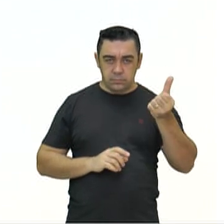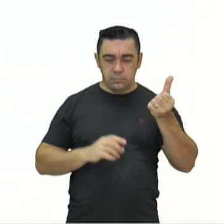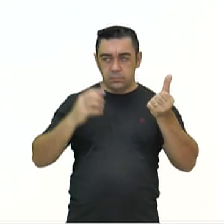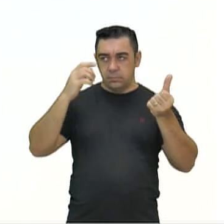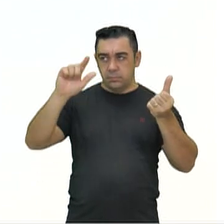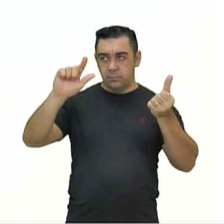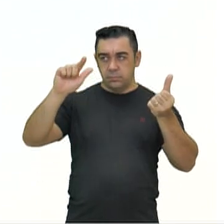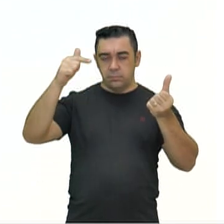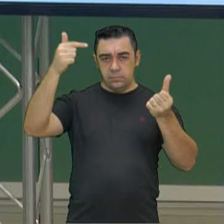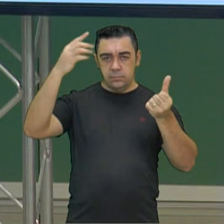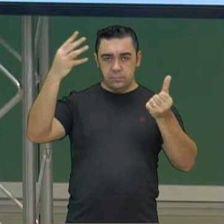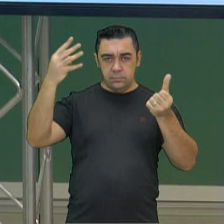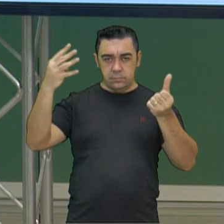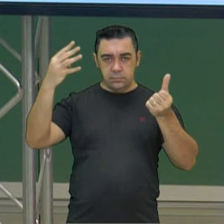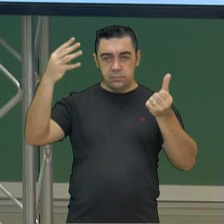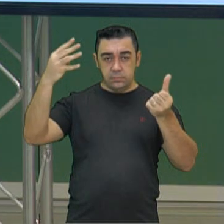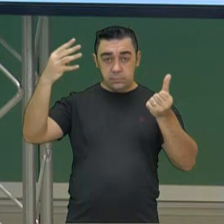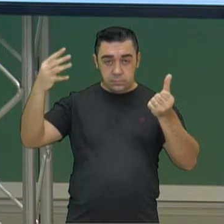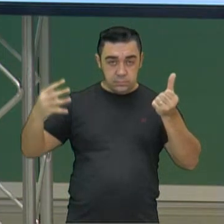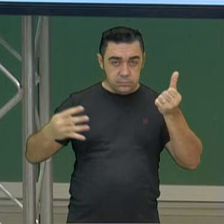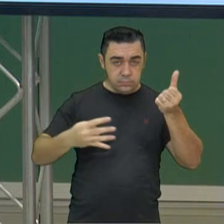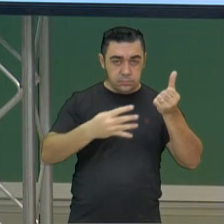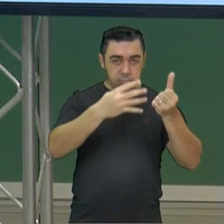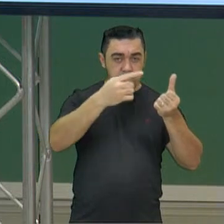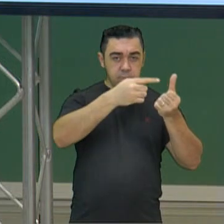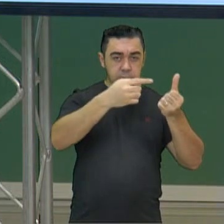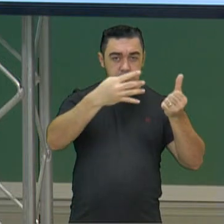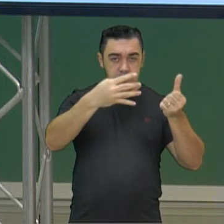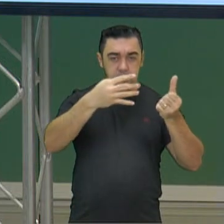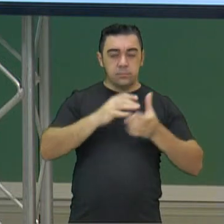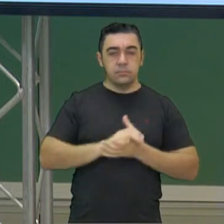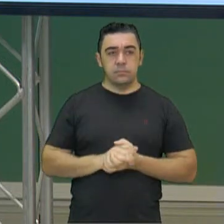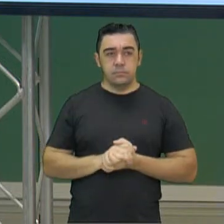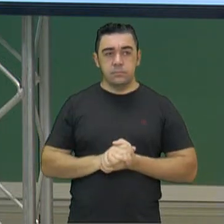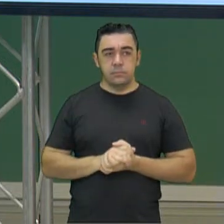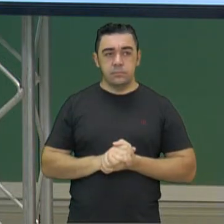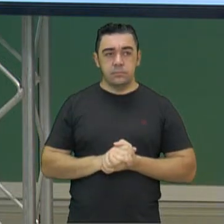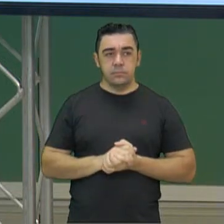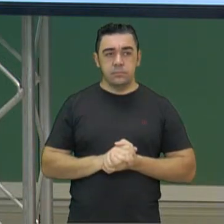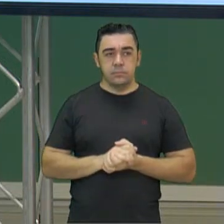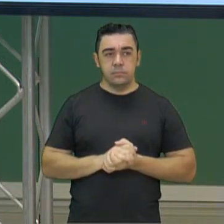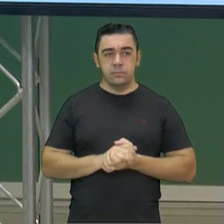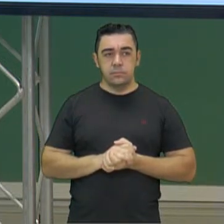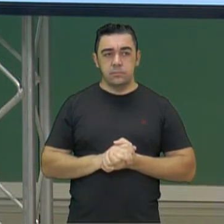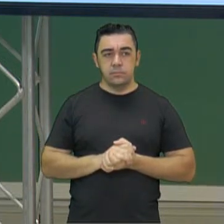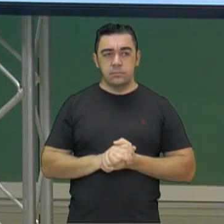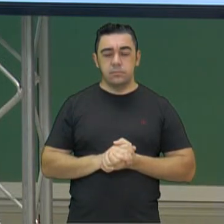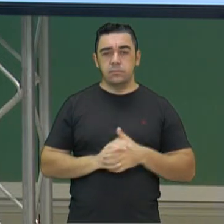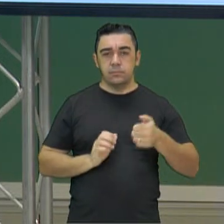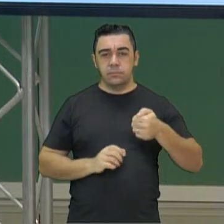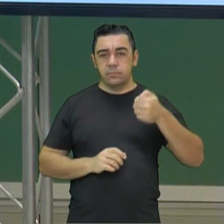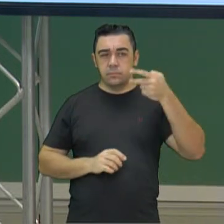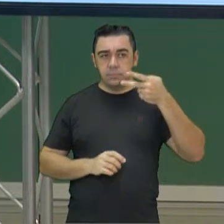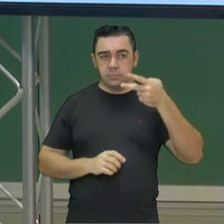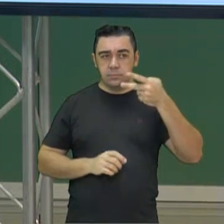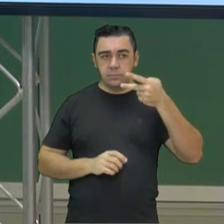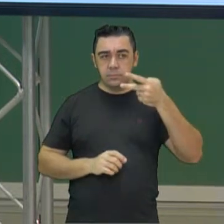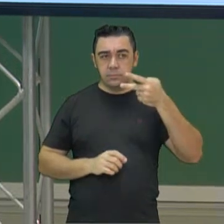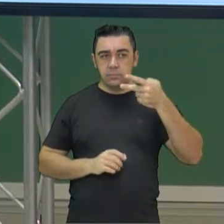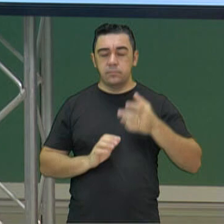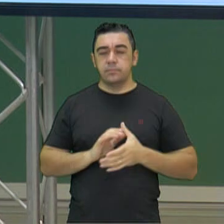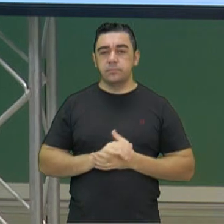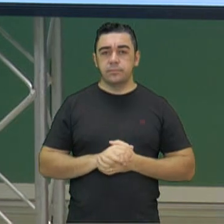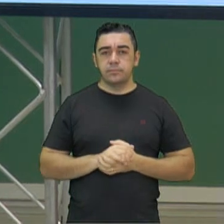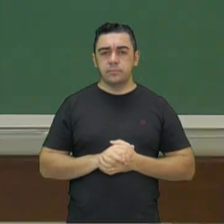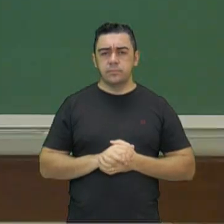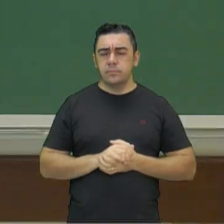16, 2 ao quadrado é 4, vem para o primeiro membro subtraindo, igual a C ao quadrado. 16 menos 4 é